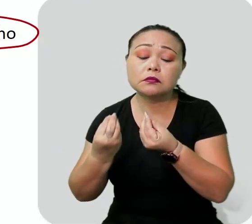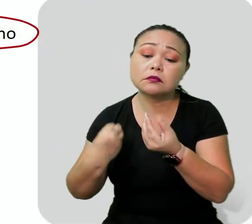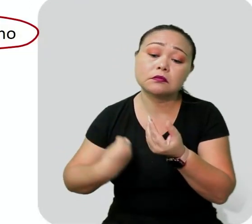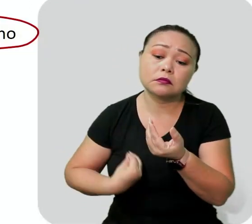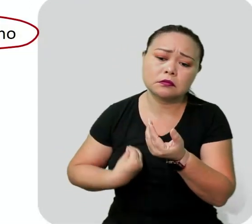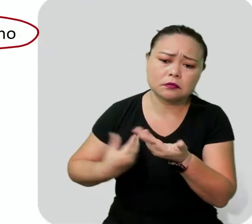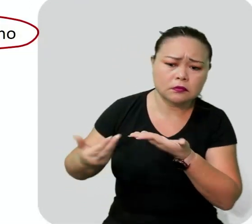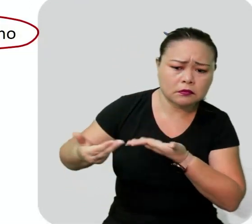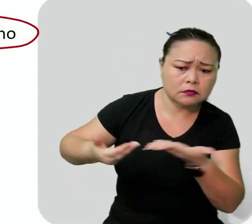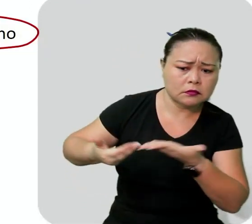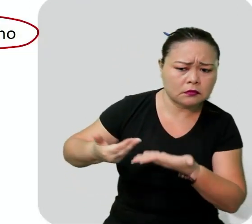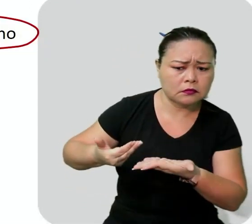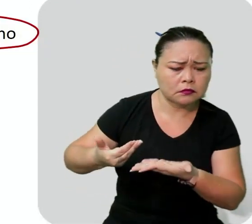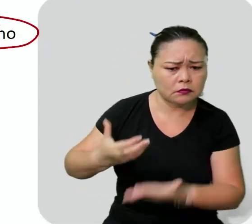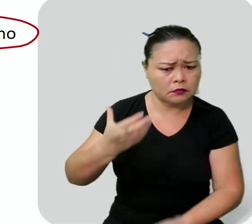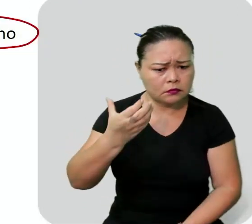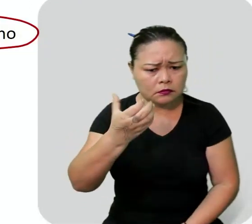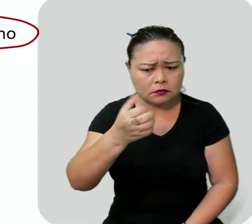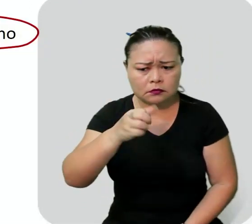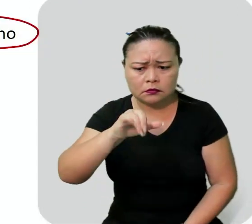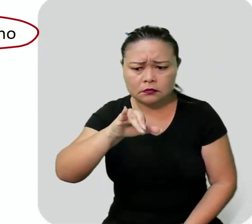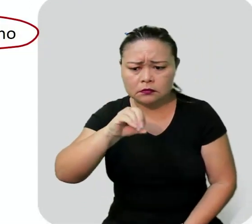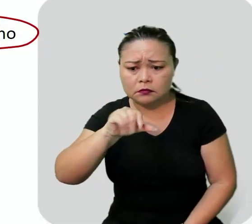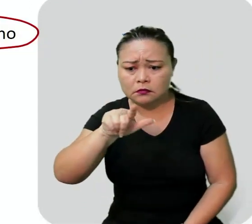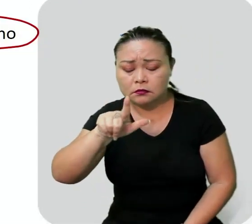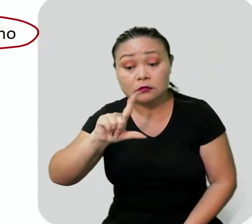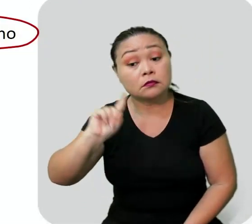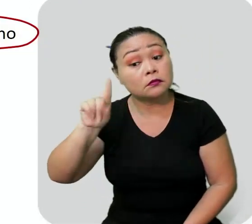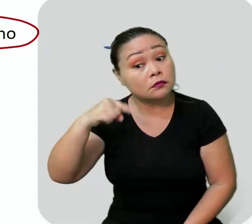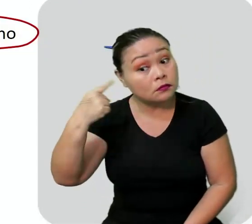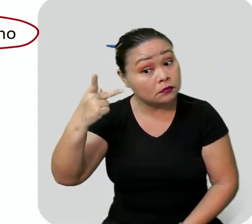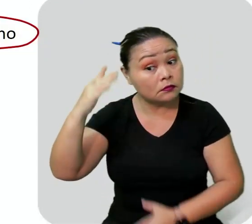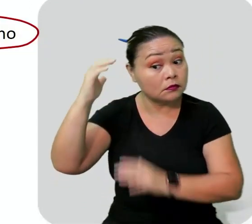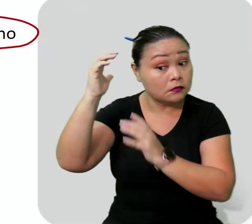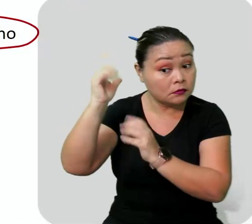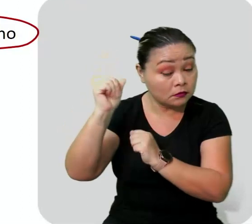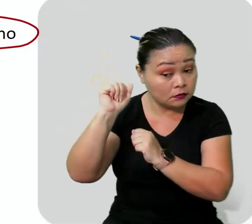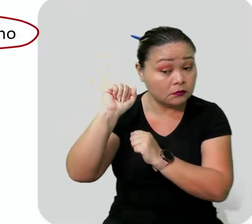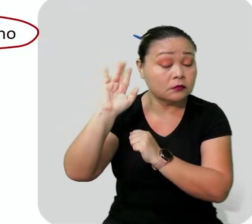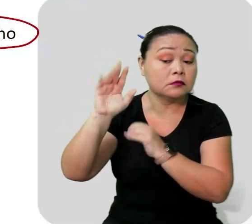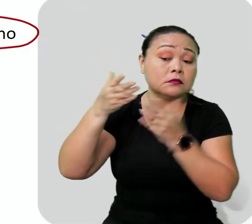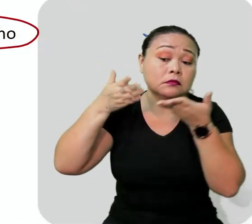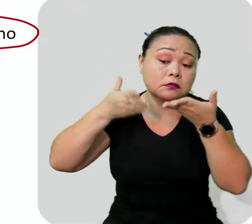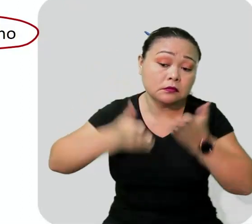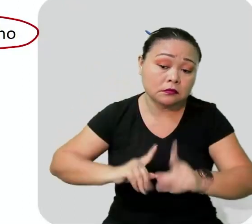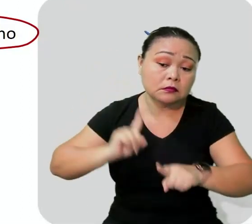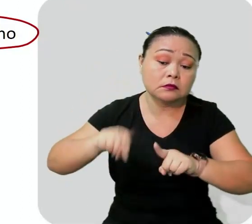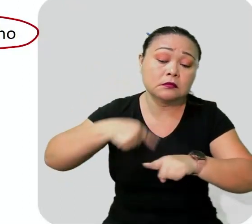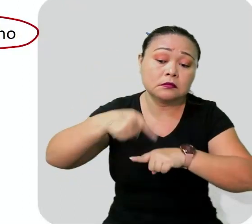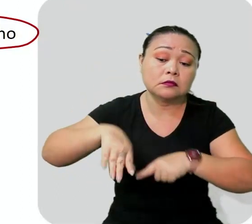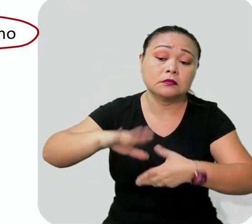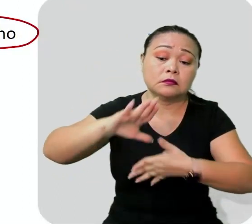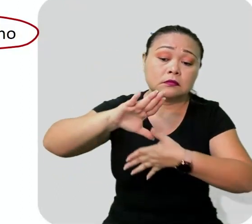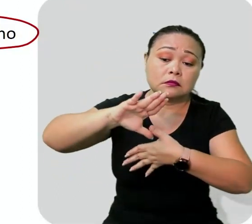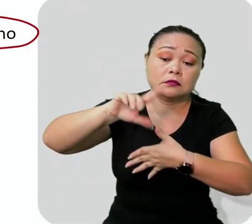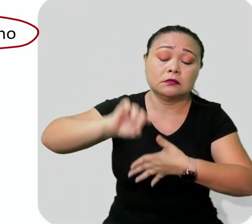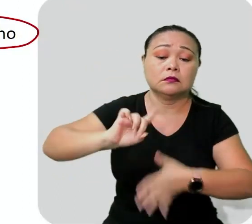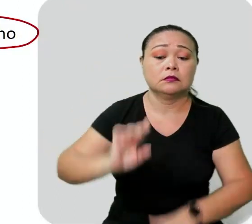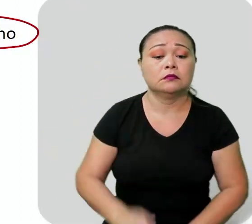convivência. Opa! Os crioulos já são os espanhóis, nascidos na região da